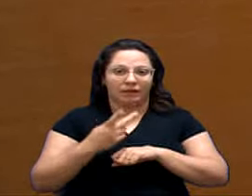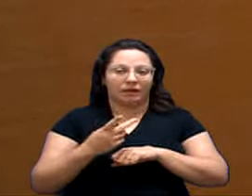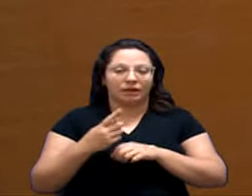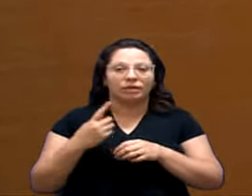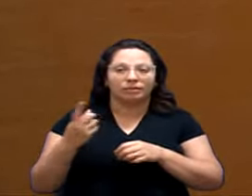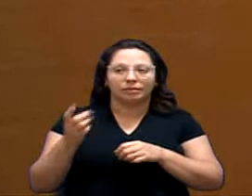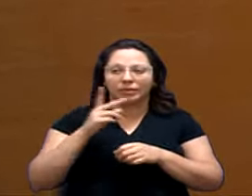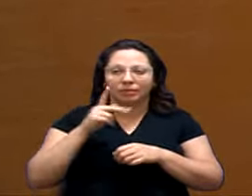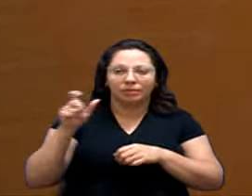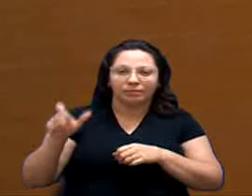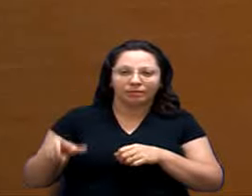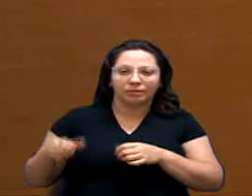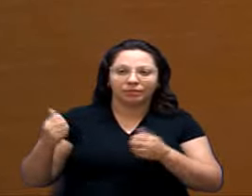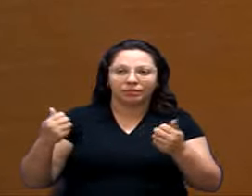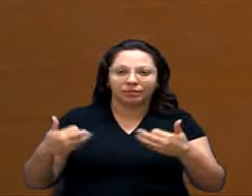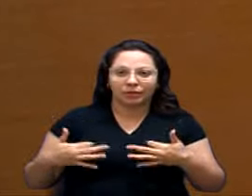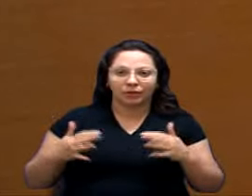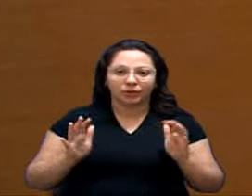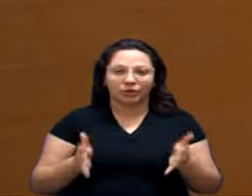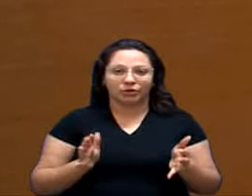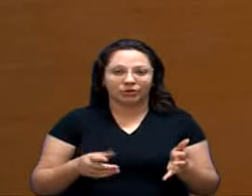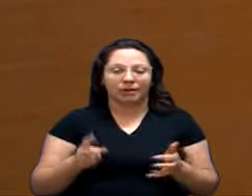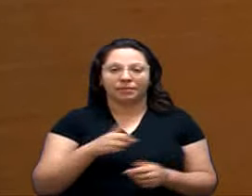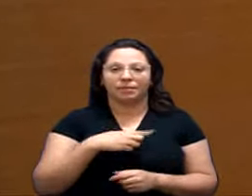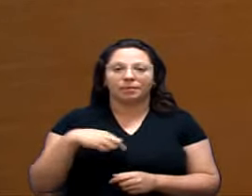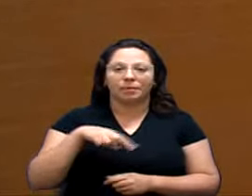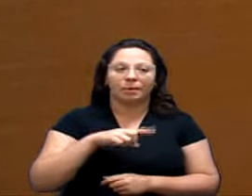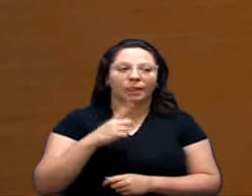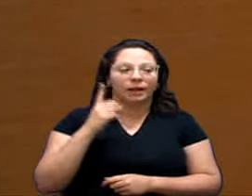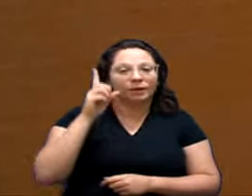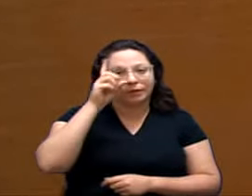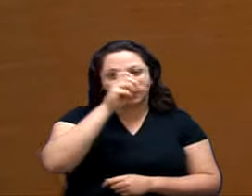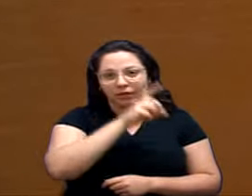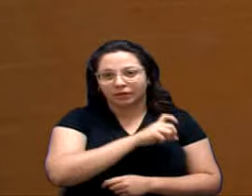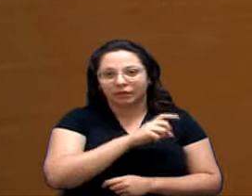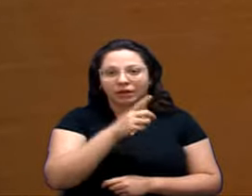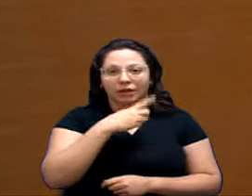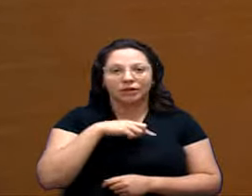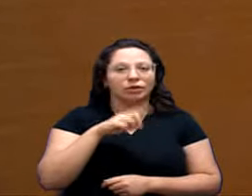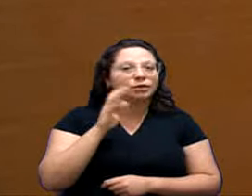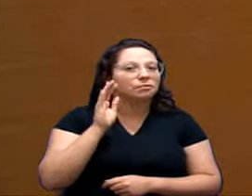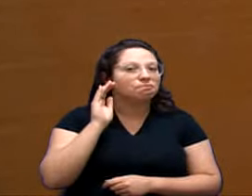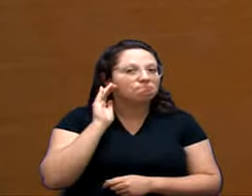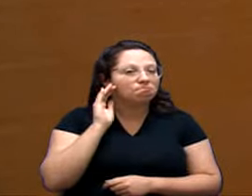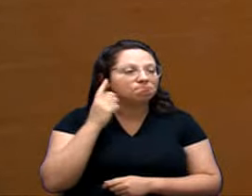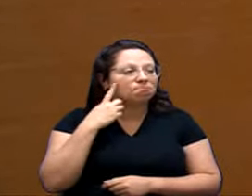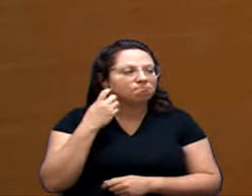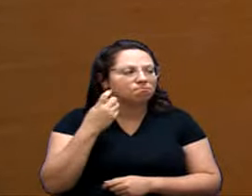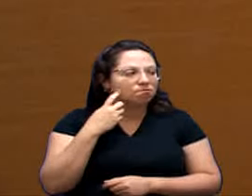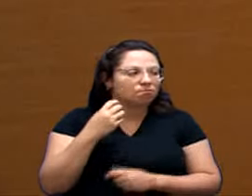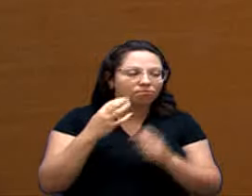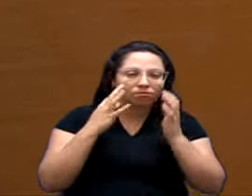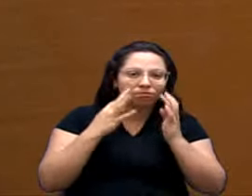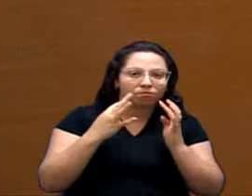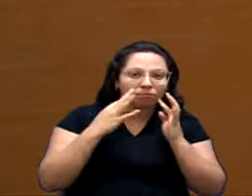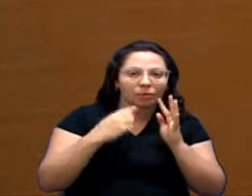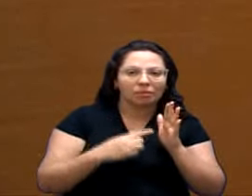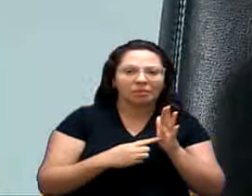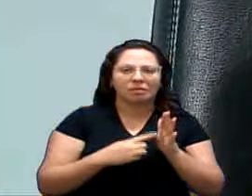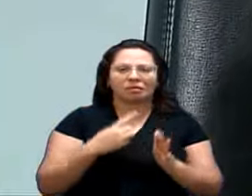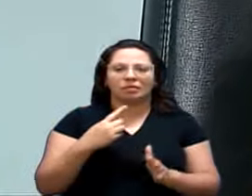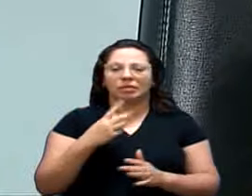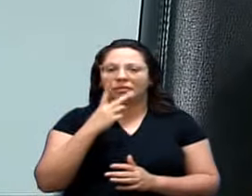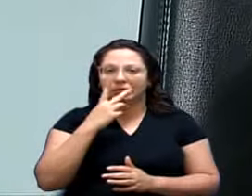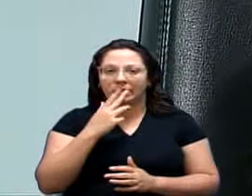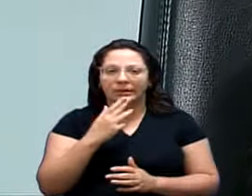munícipe eh a a dificuldade que nós que estamos ouvindo o plano pela primeira vez temos de